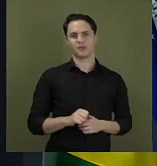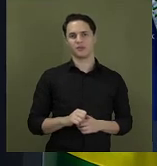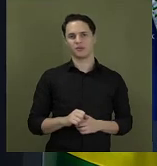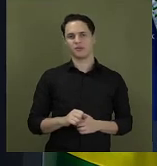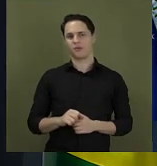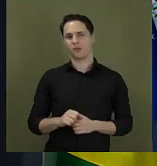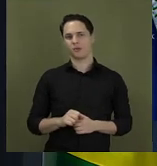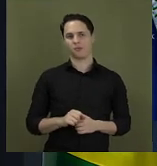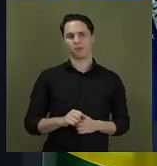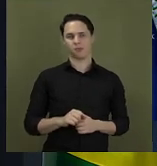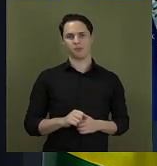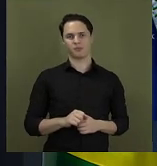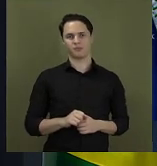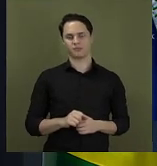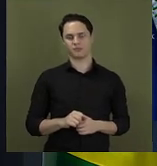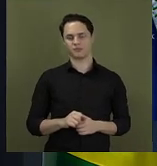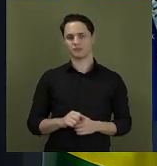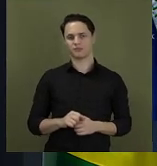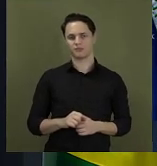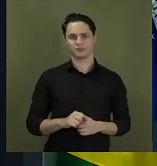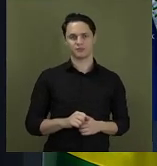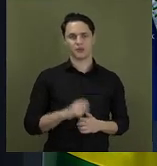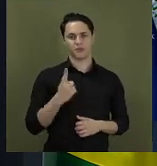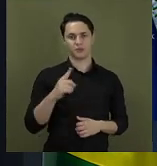tudo. As palavras de Ulisses Guimarães em